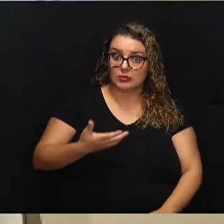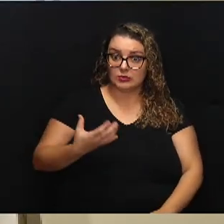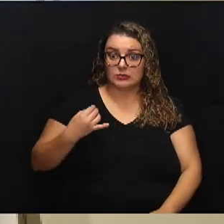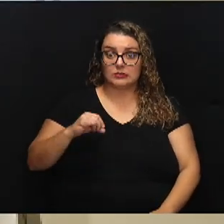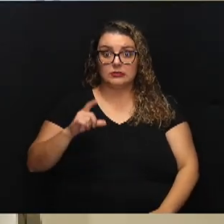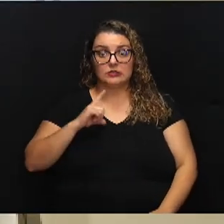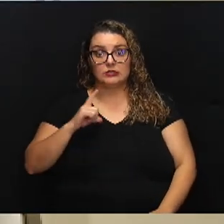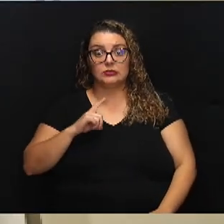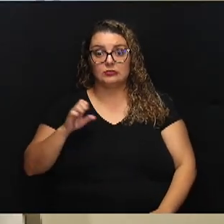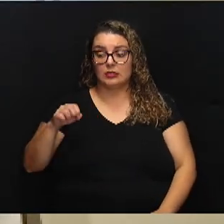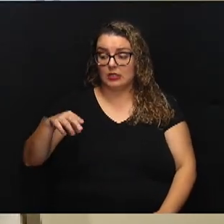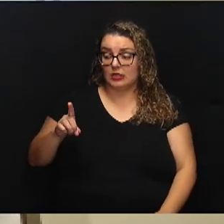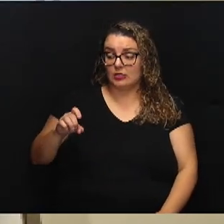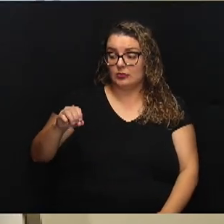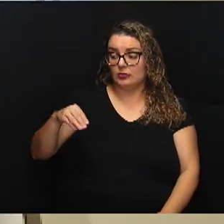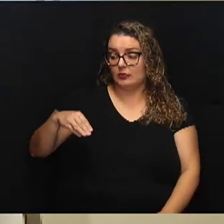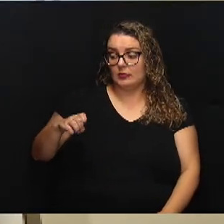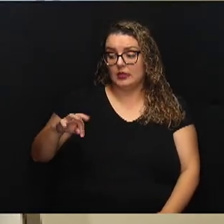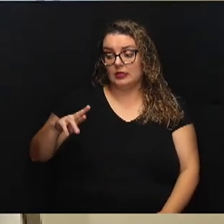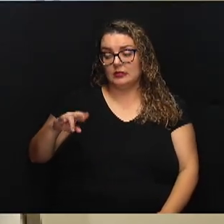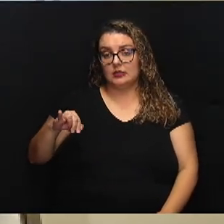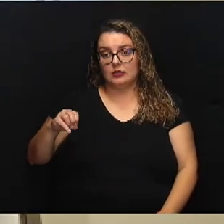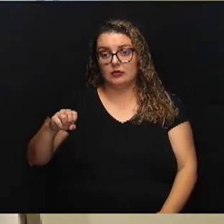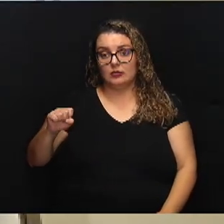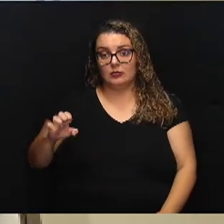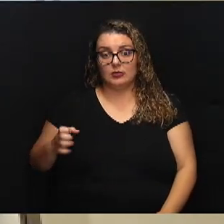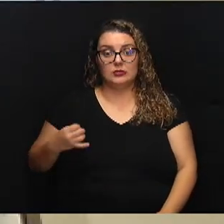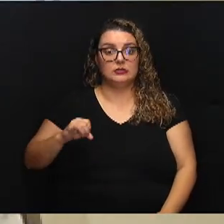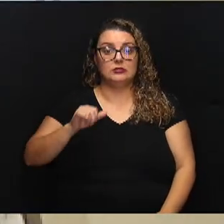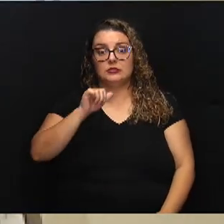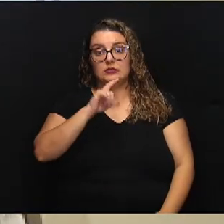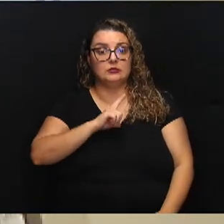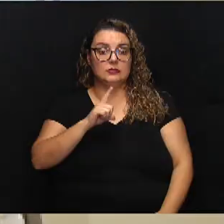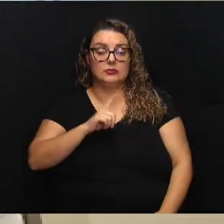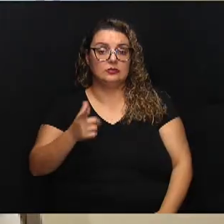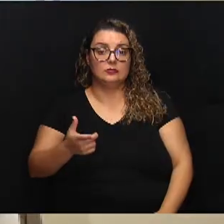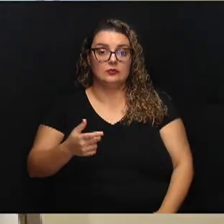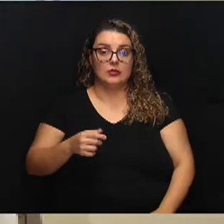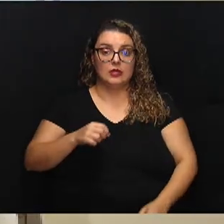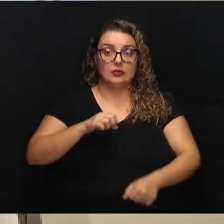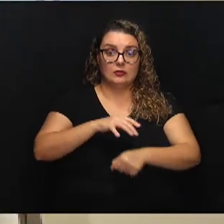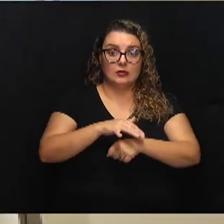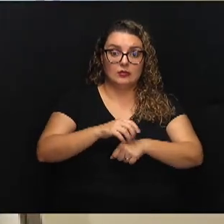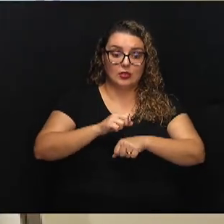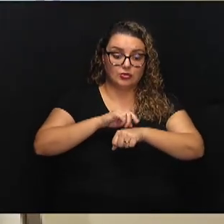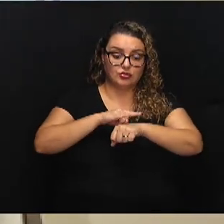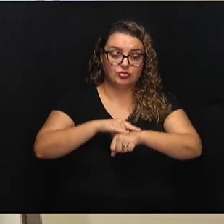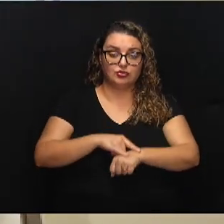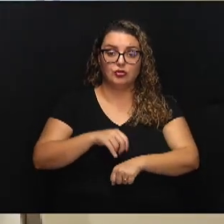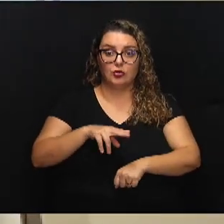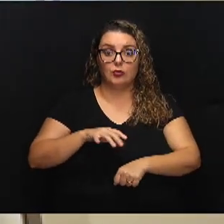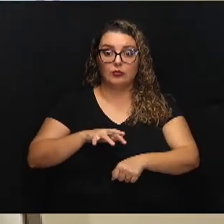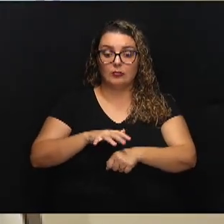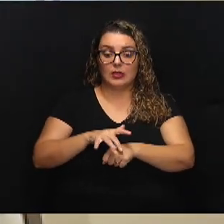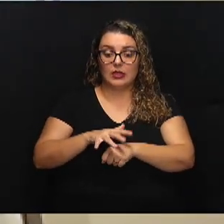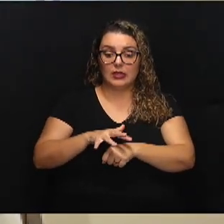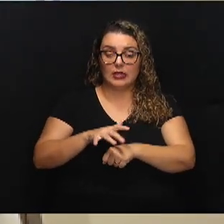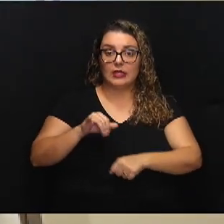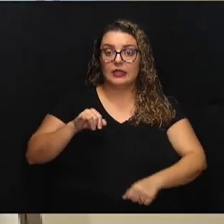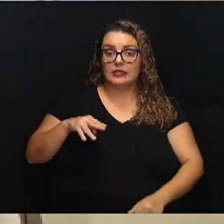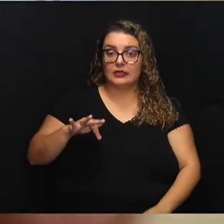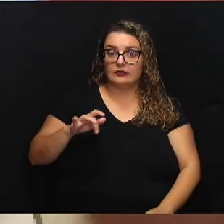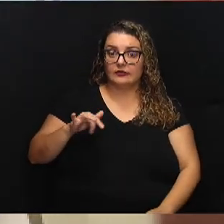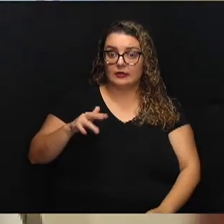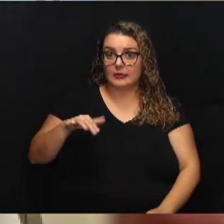tiver endometriose, se eu tiver, por exemplo, uma infecção urinária ou uma inflamação. Então,